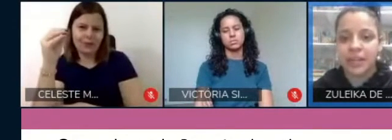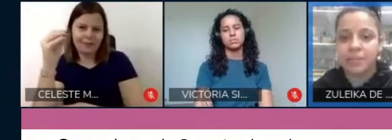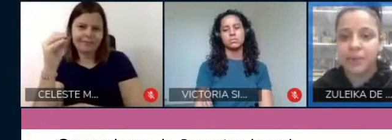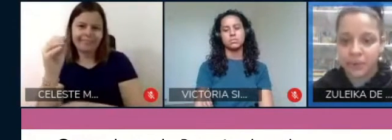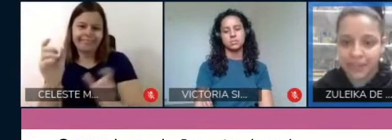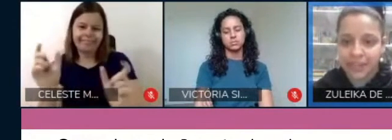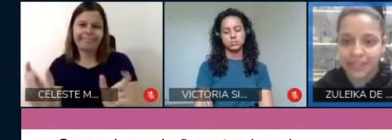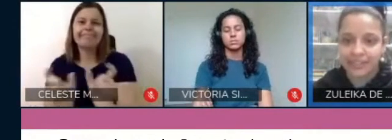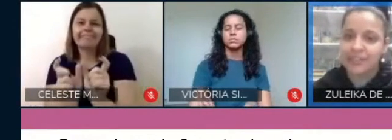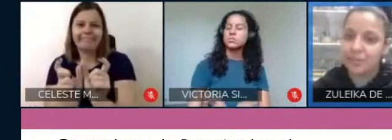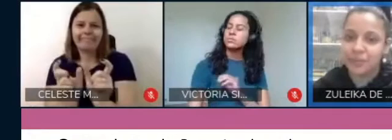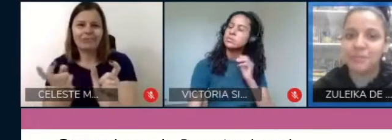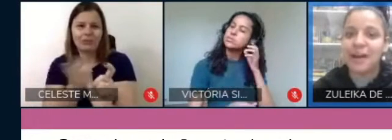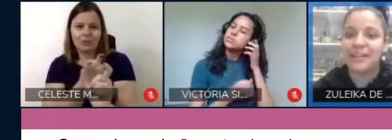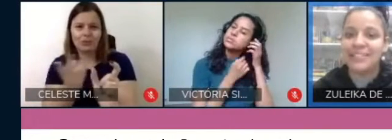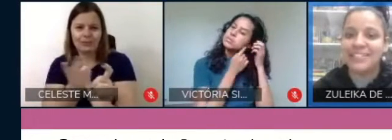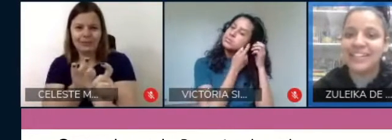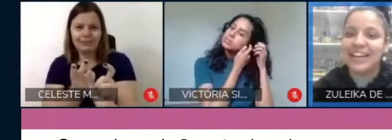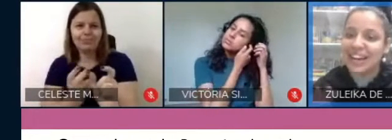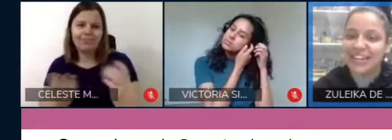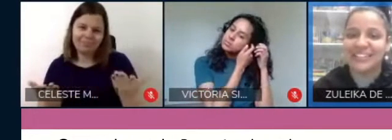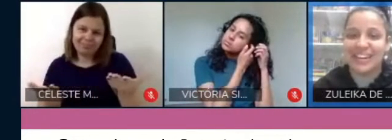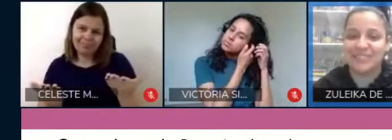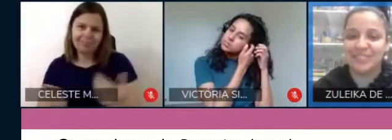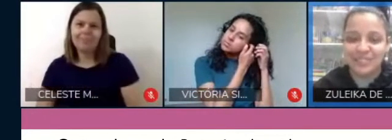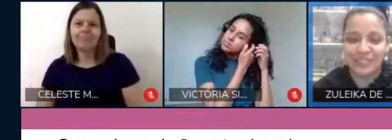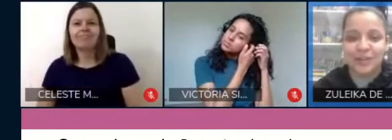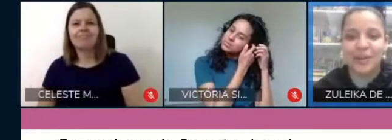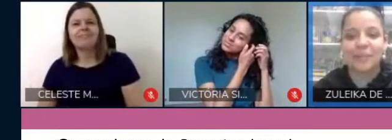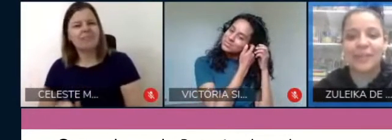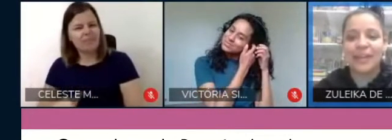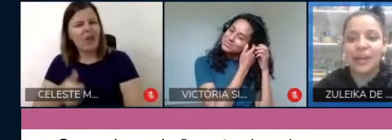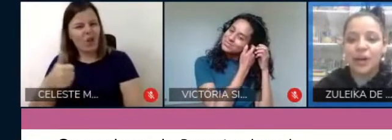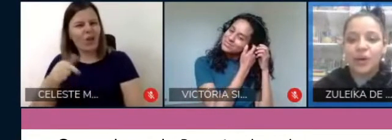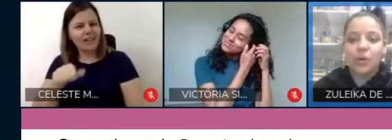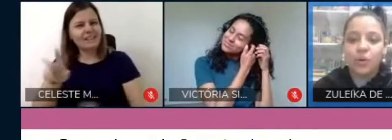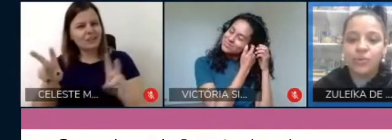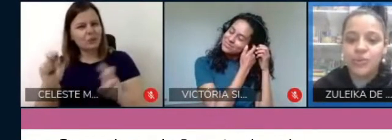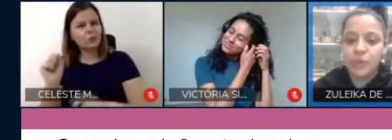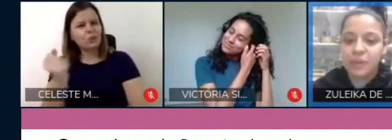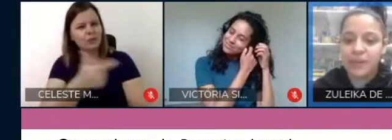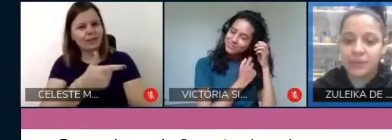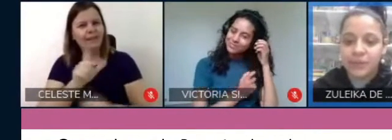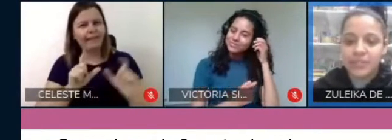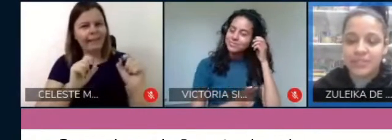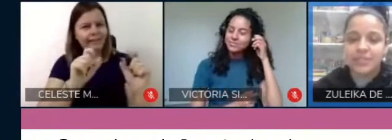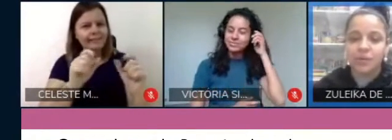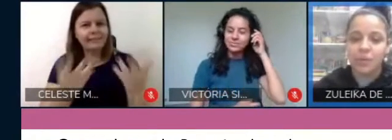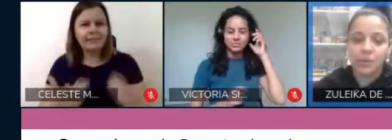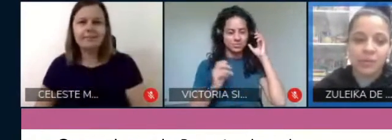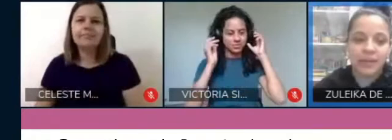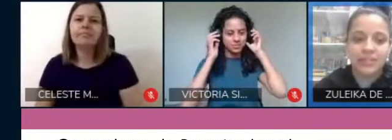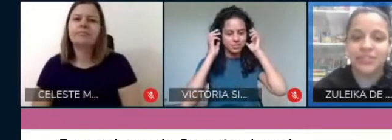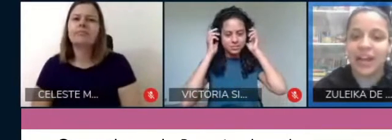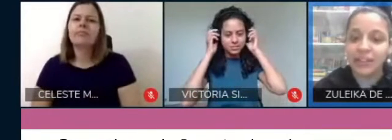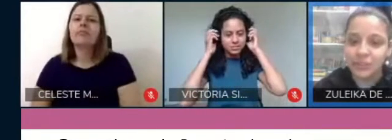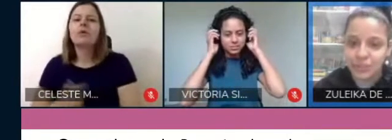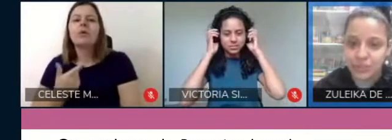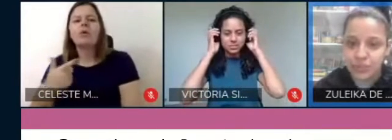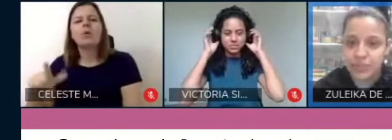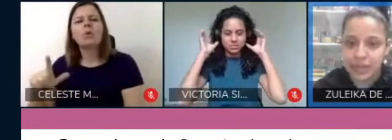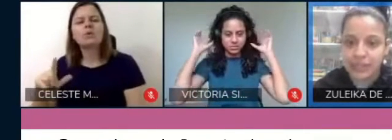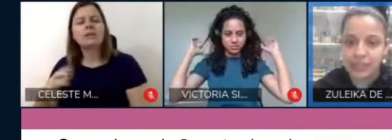una música em Porto Alegre. Muito mais agradável, não é? Outros operadores que são um pouco